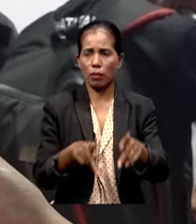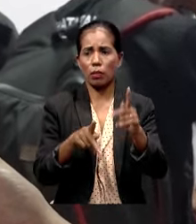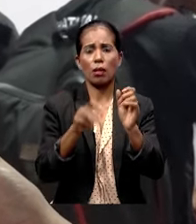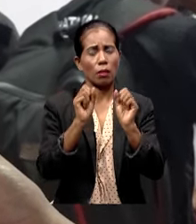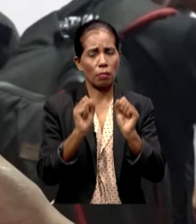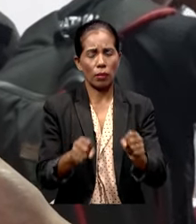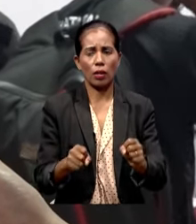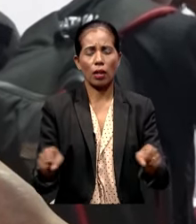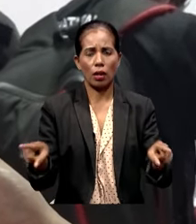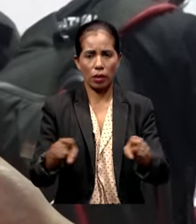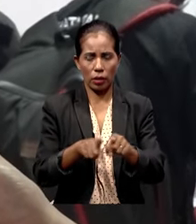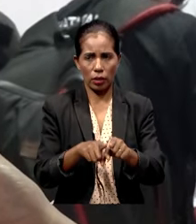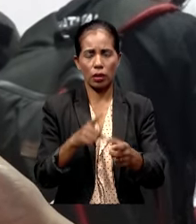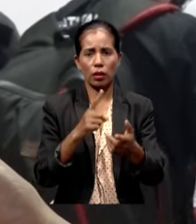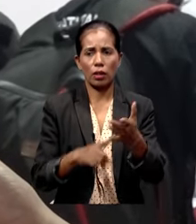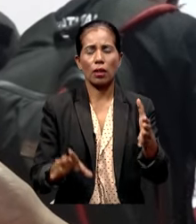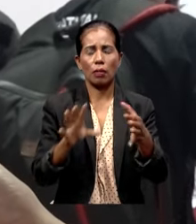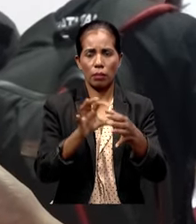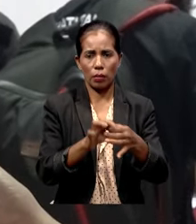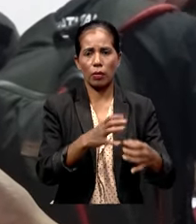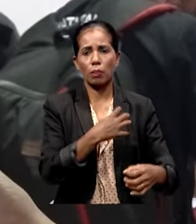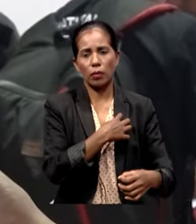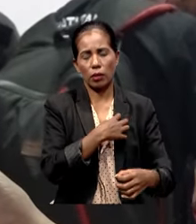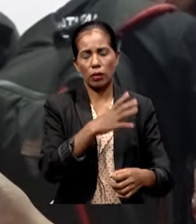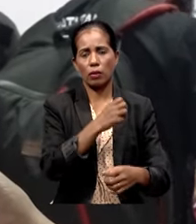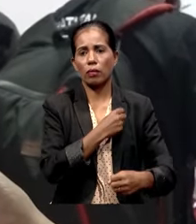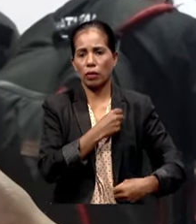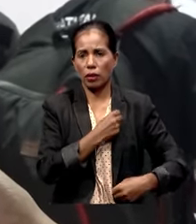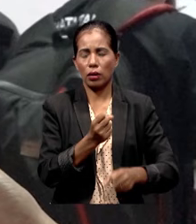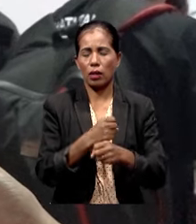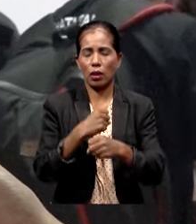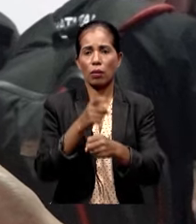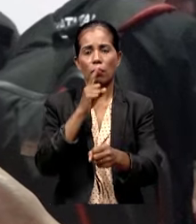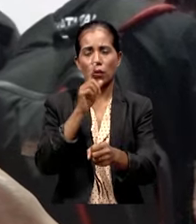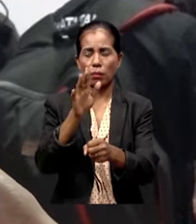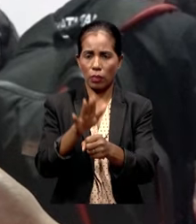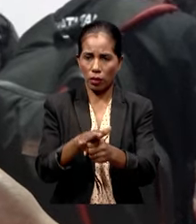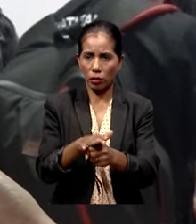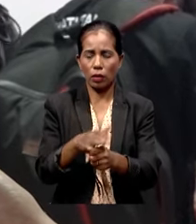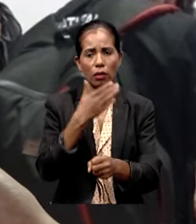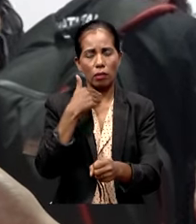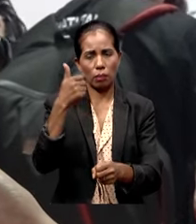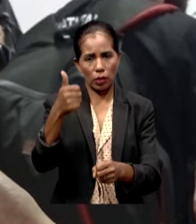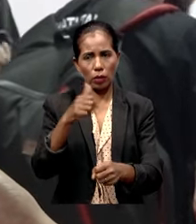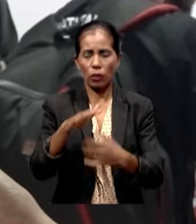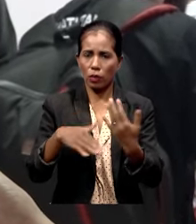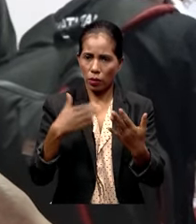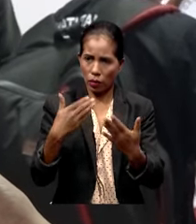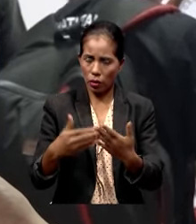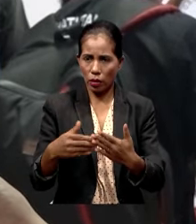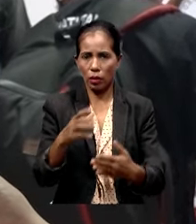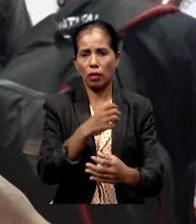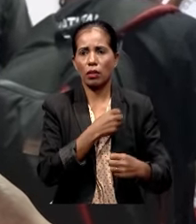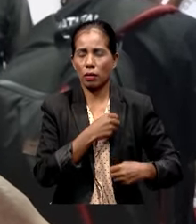o acto que nessa saída, mas que tenha membros, se a polícia ou FDT, se é o jurané, né, de aquilo. Né, o todo, tanto civil, tanto